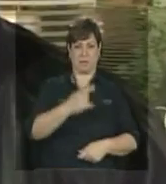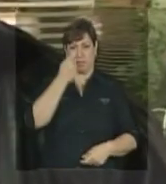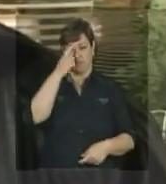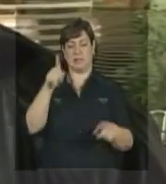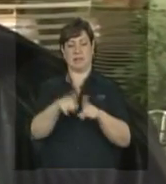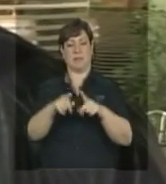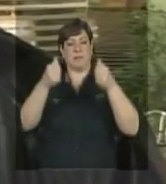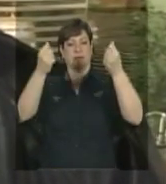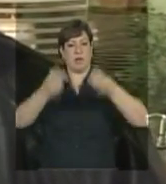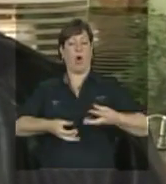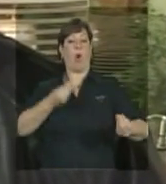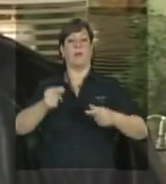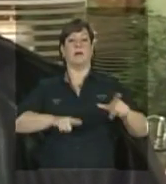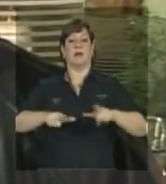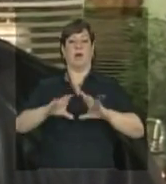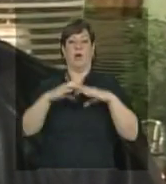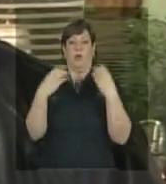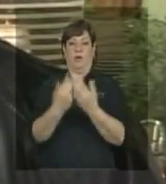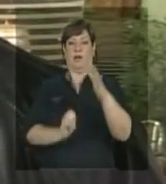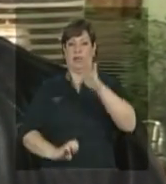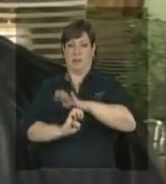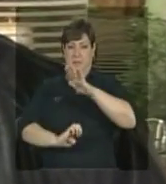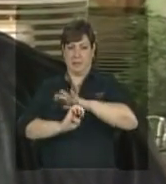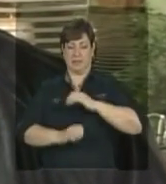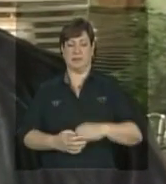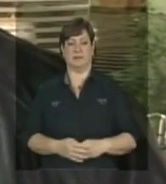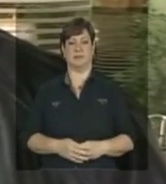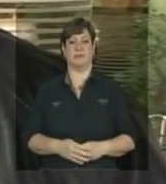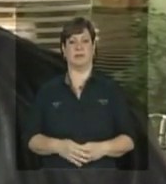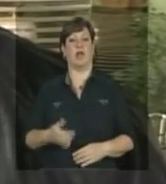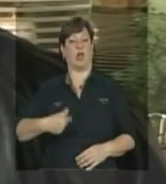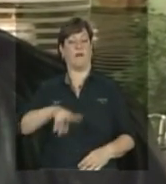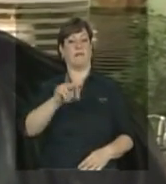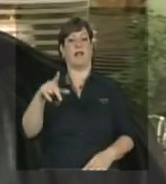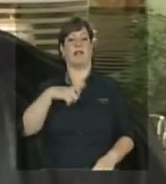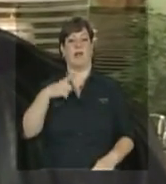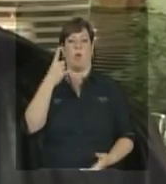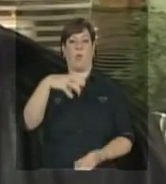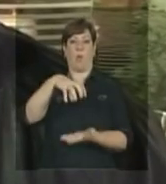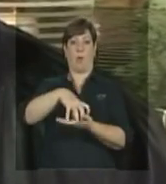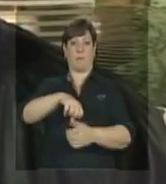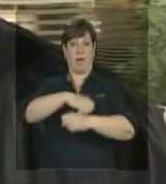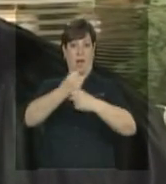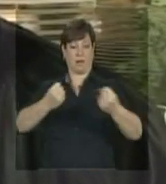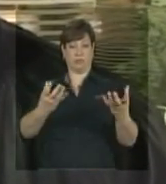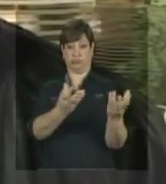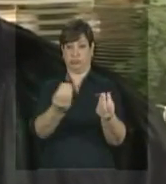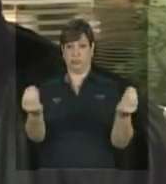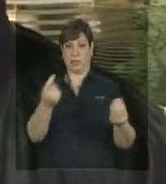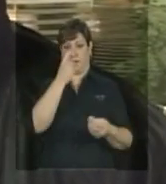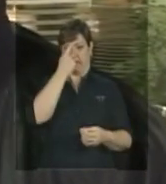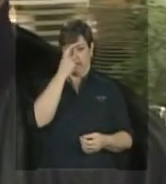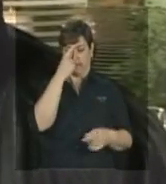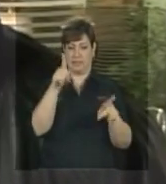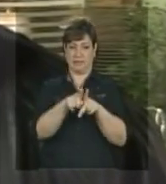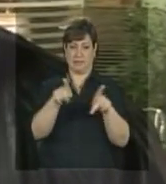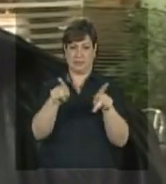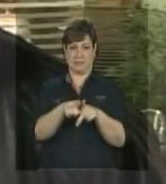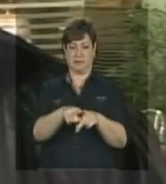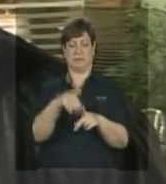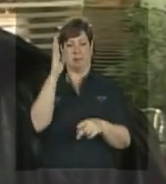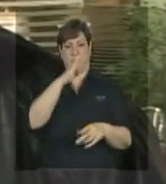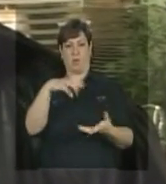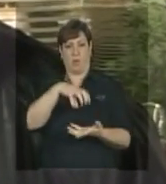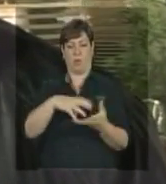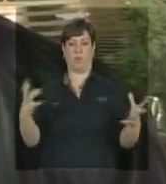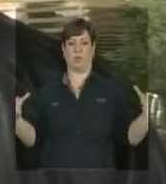serão as atividades do Fórum Empresarial. Nós vamos ter, então, um grupo grande de empresários indianos, como também um grupo